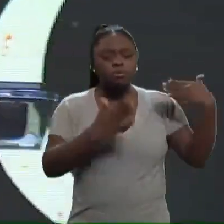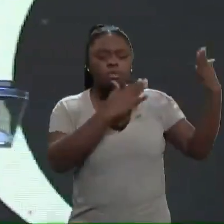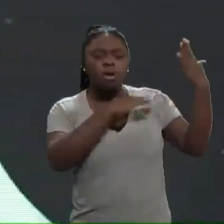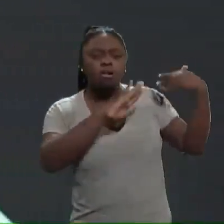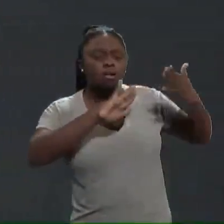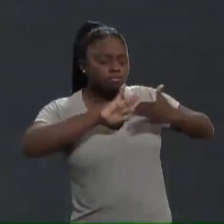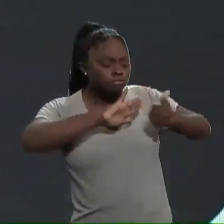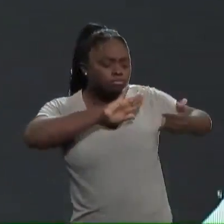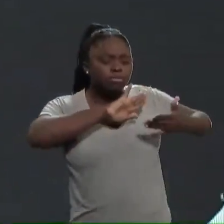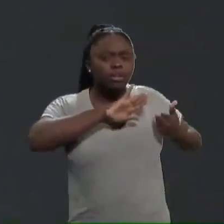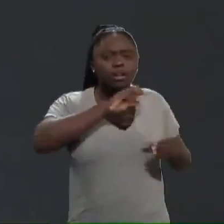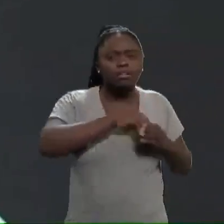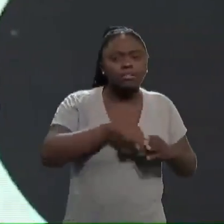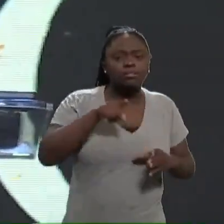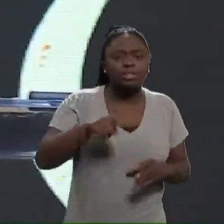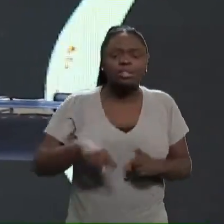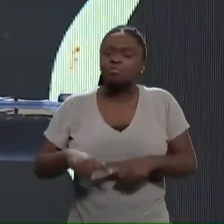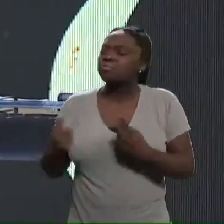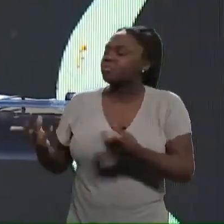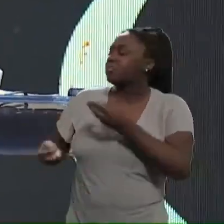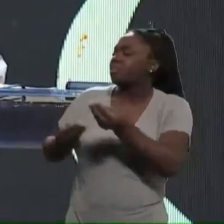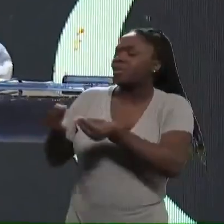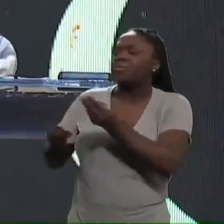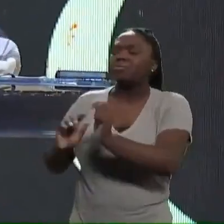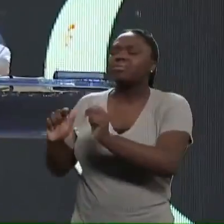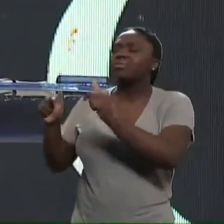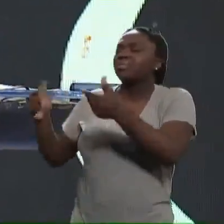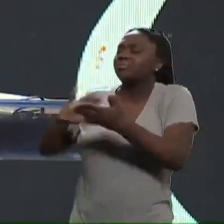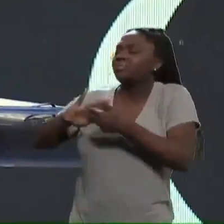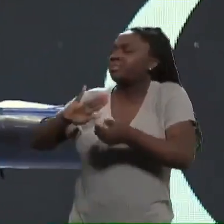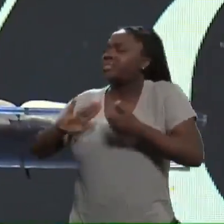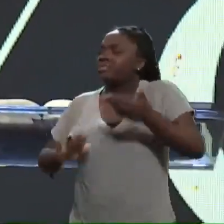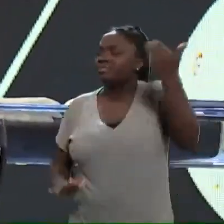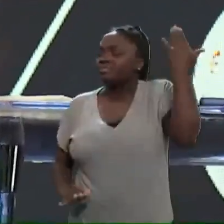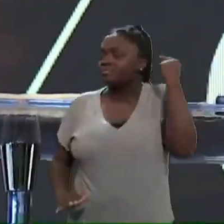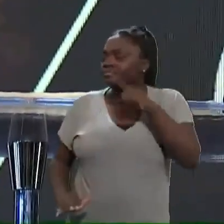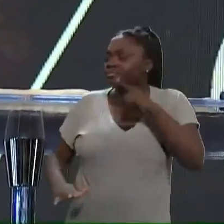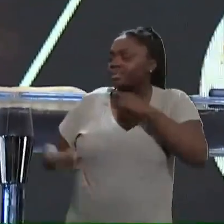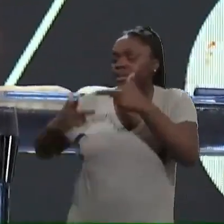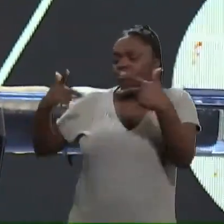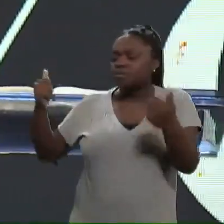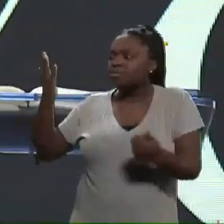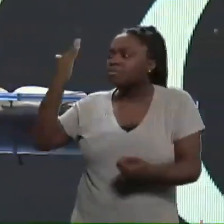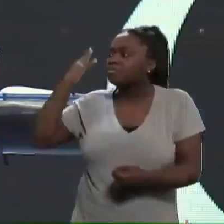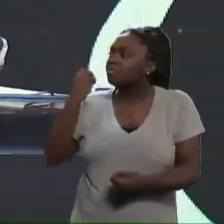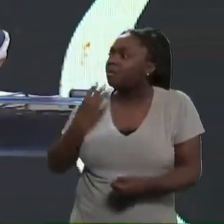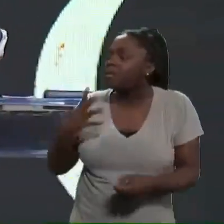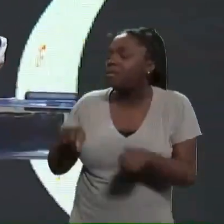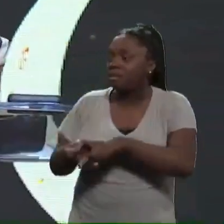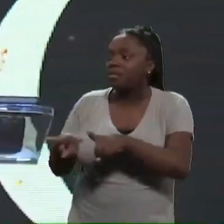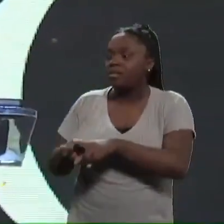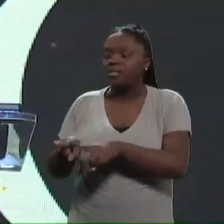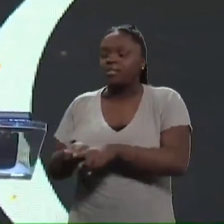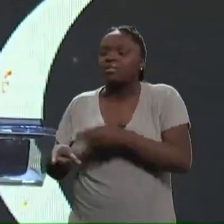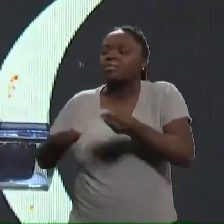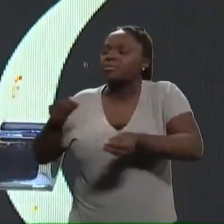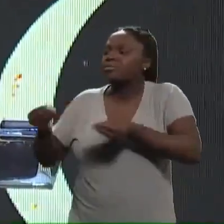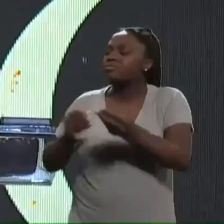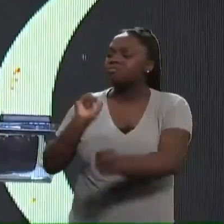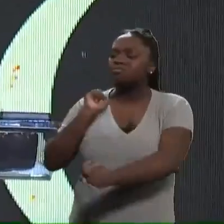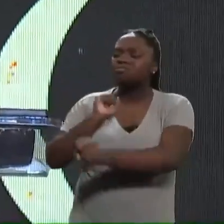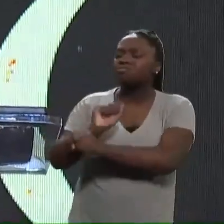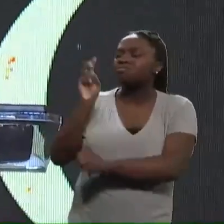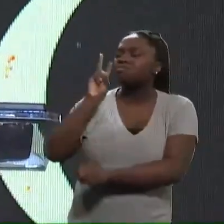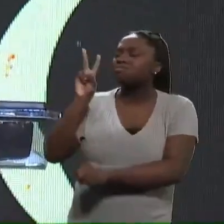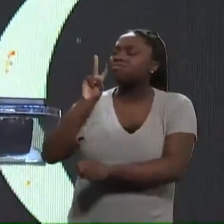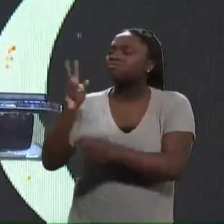de você. Mas Lola, como é que eu vou fazer para tirar o passado? Tem coisa no meu passado que é boa. Como é que eu vou parar de